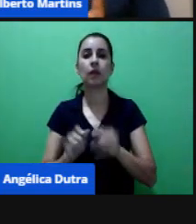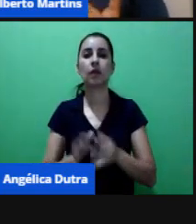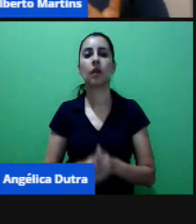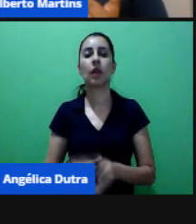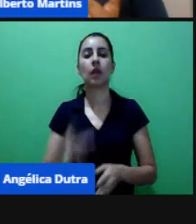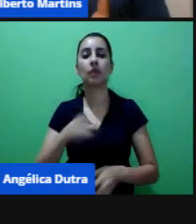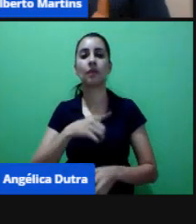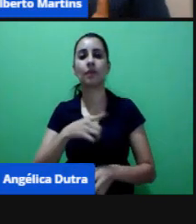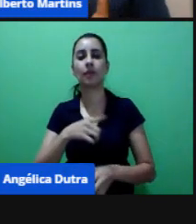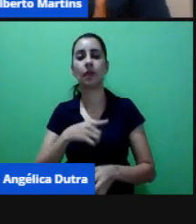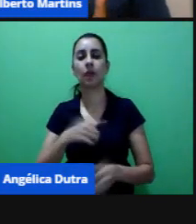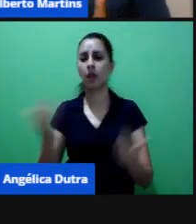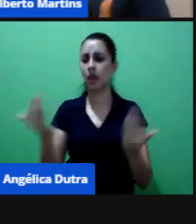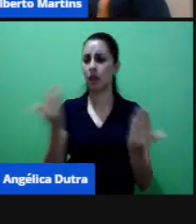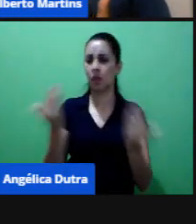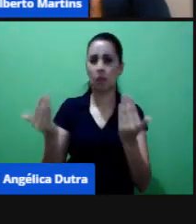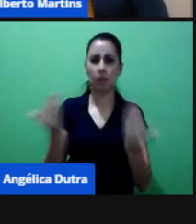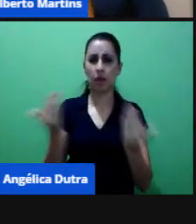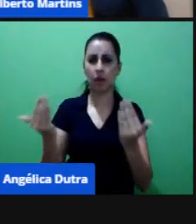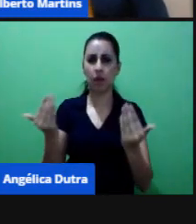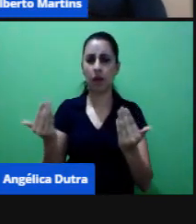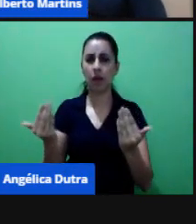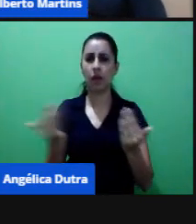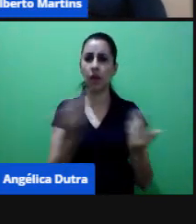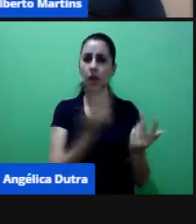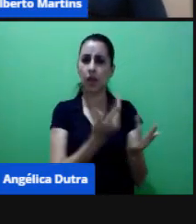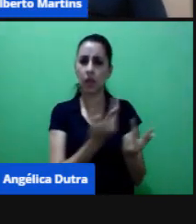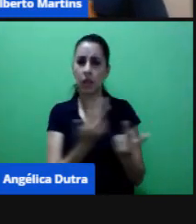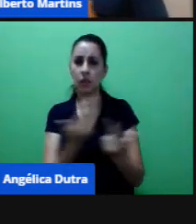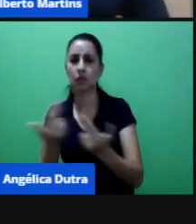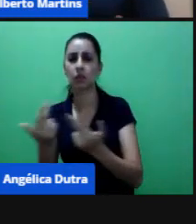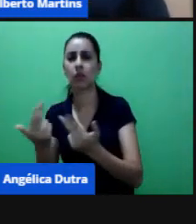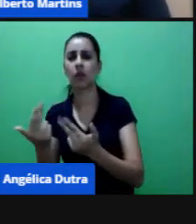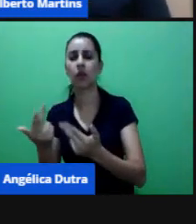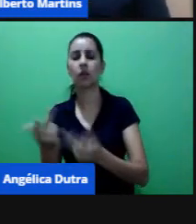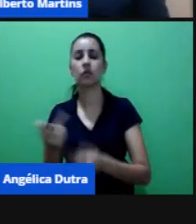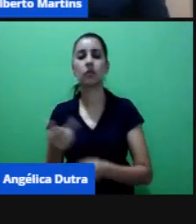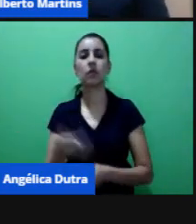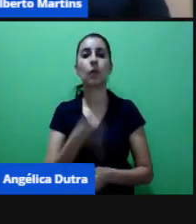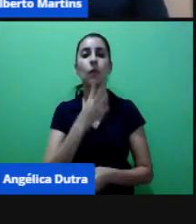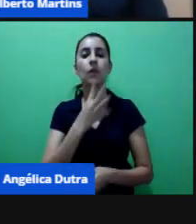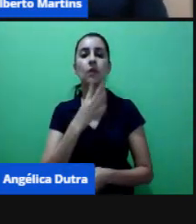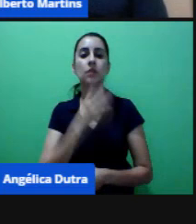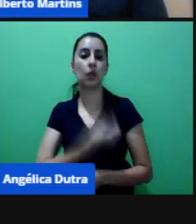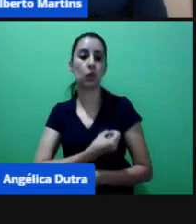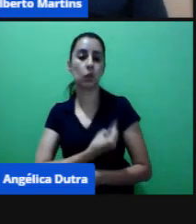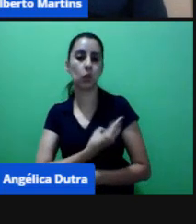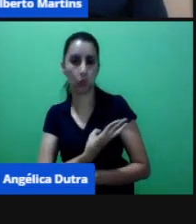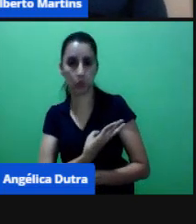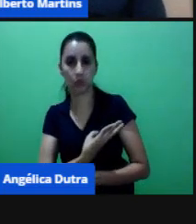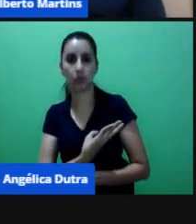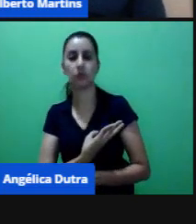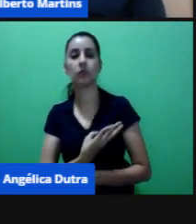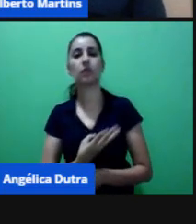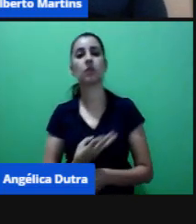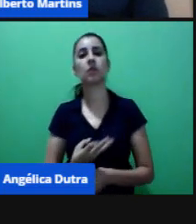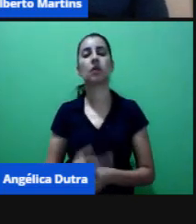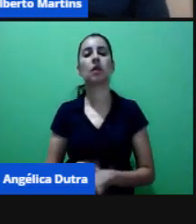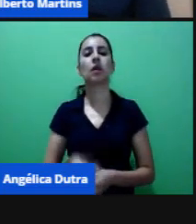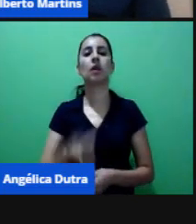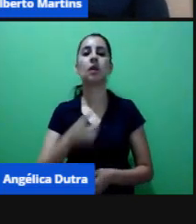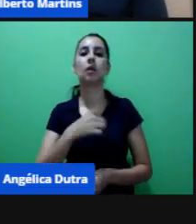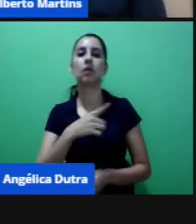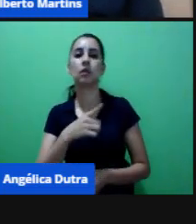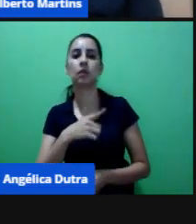relações de igualdades entre termos, determinando números desconhecidos envolvendo